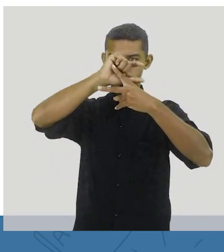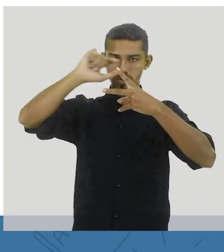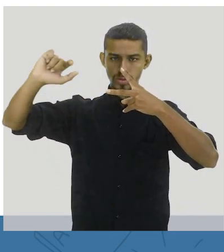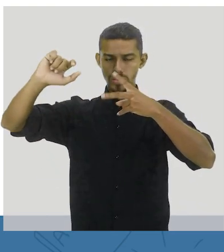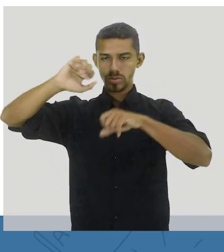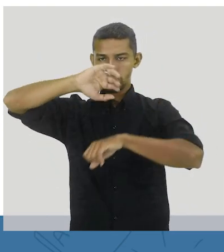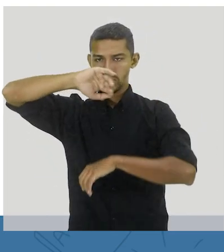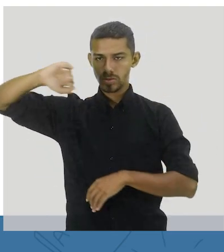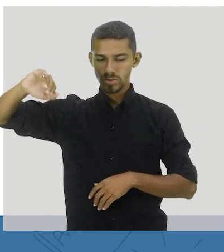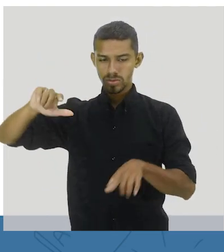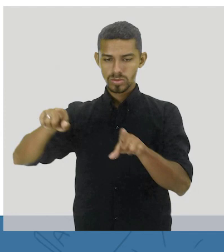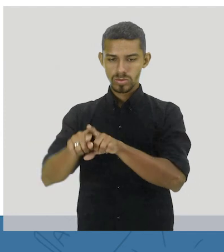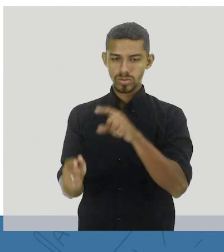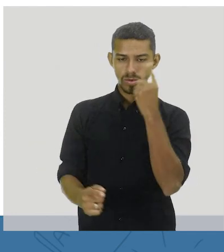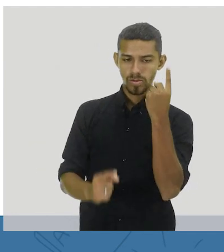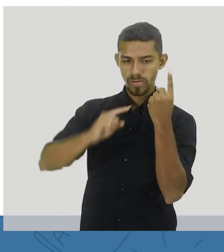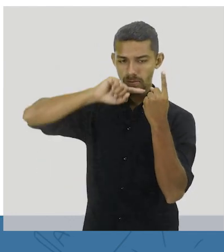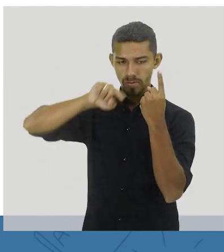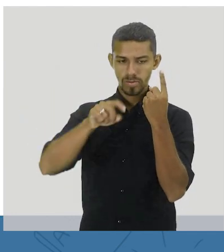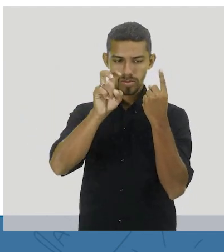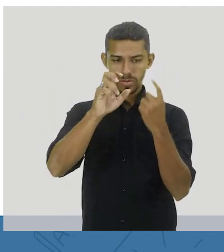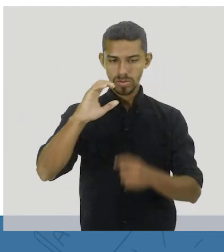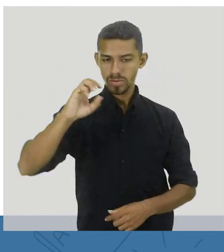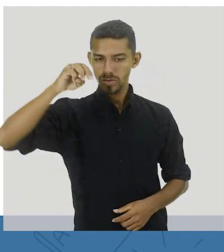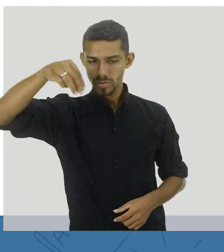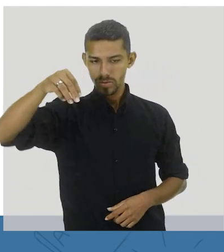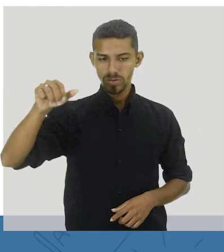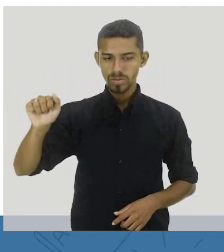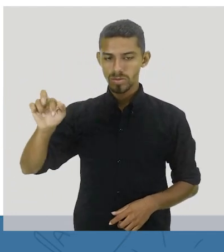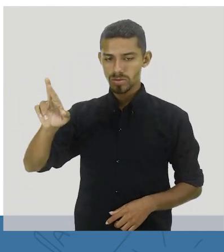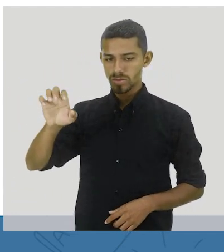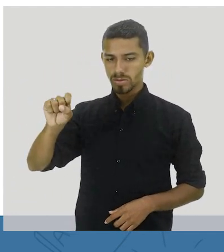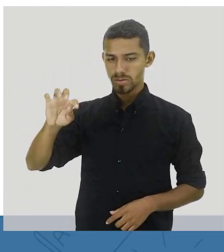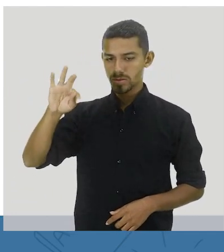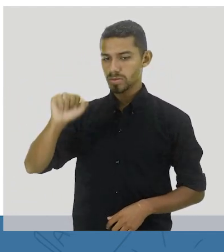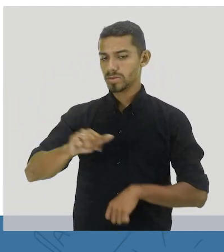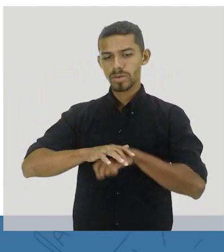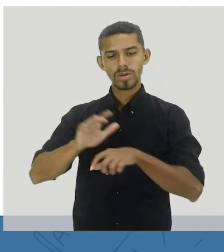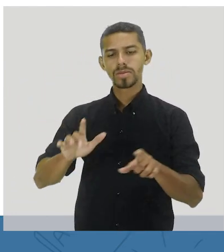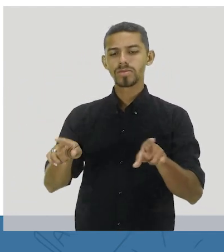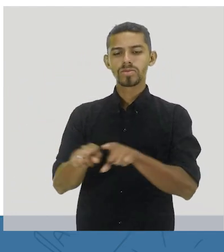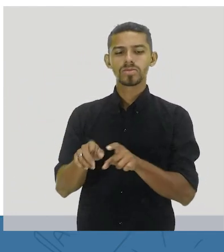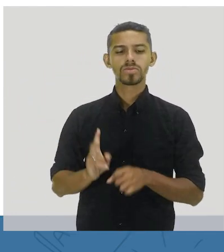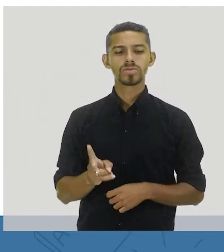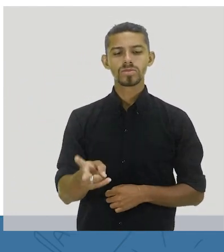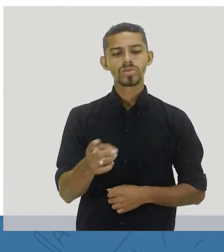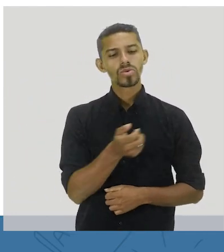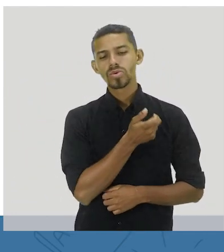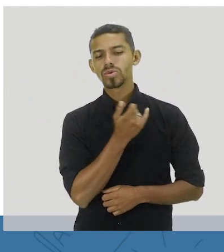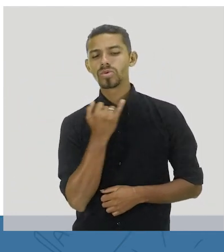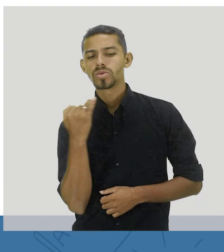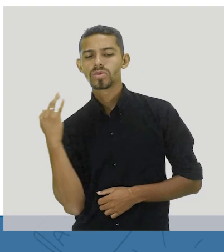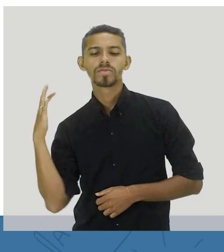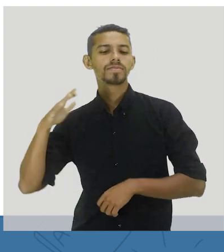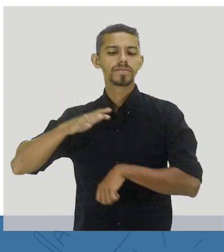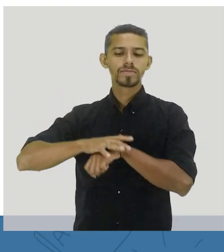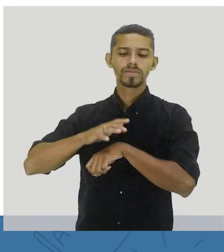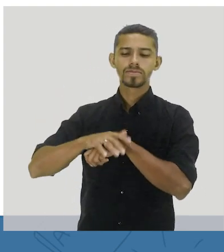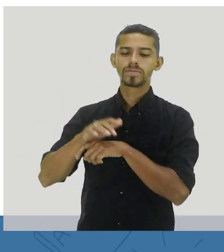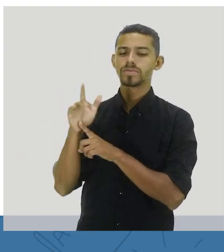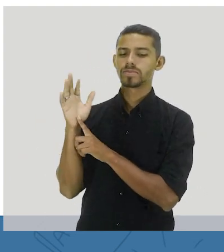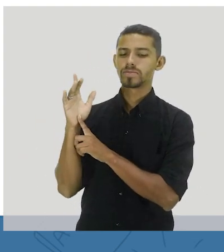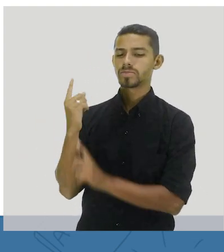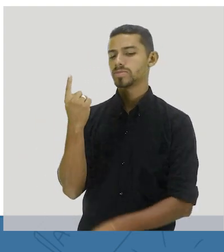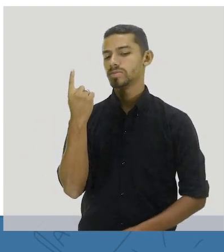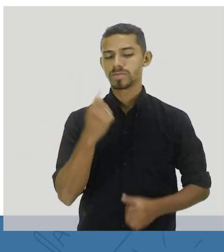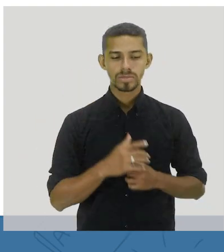1,5 centímetros de aresta, mas mantendo o mesmo molde, quanto ele passará a gastar de parafina para